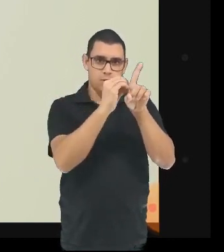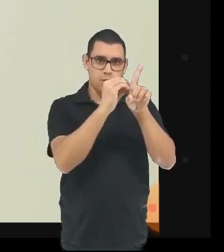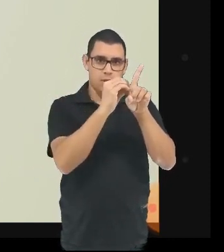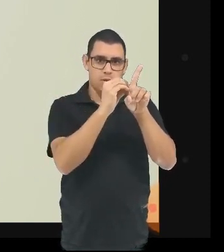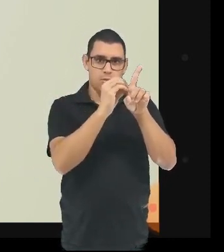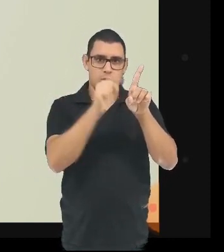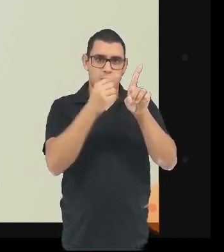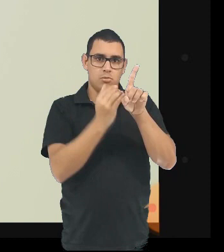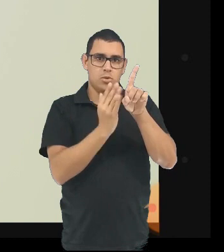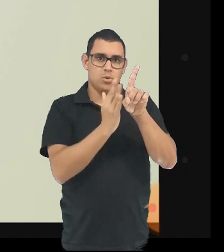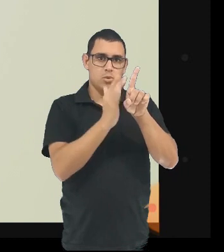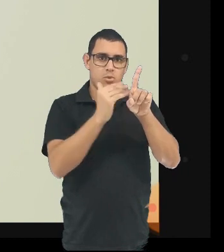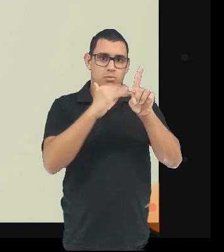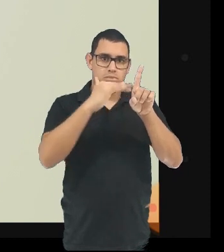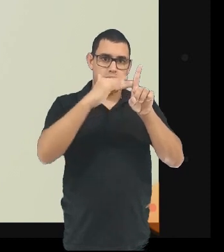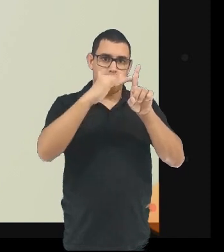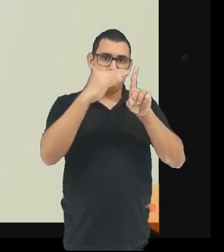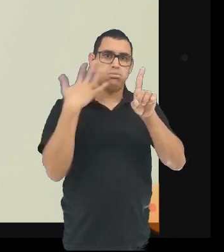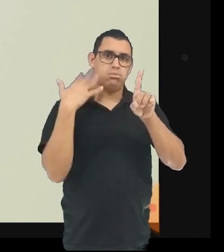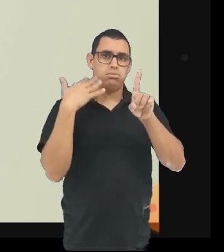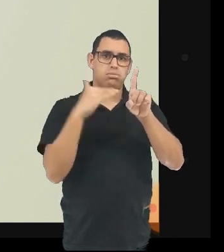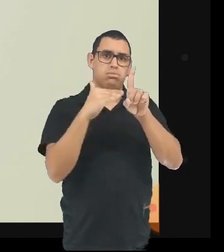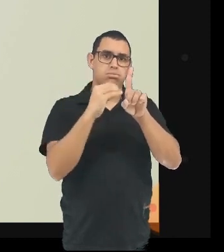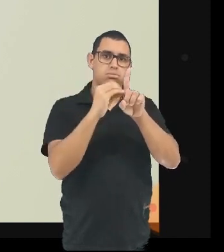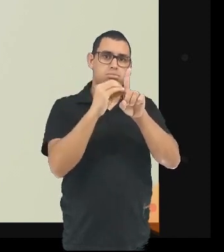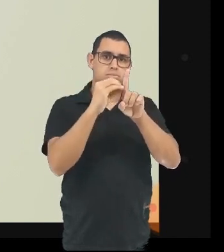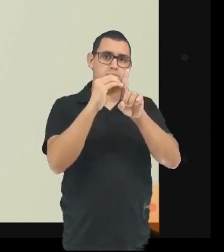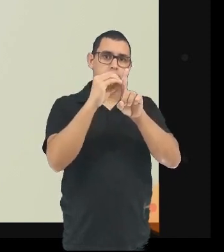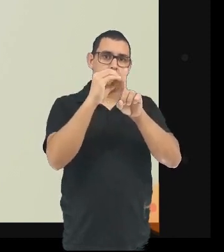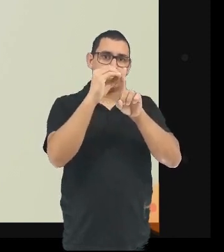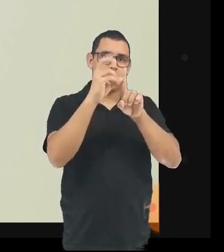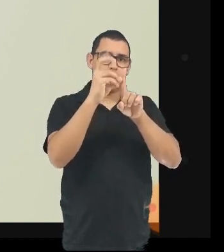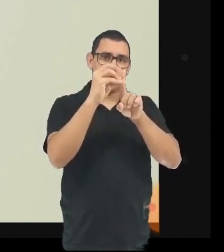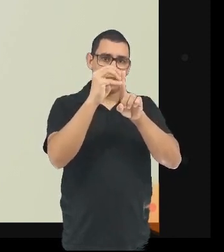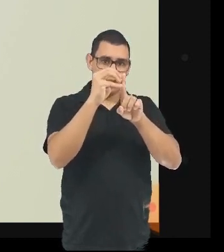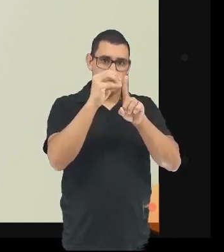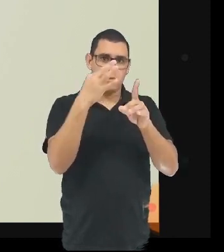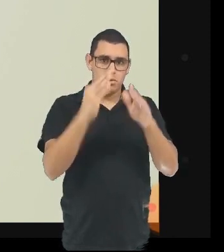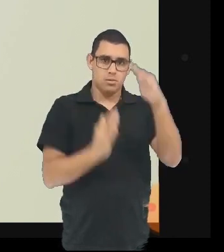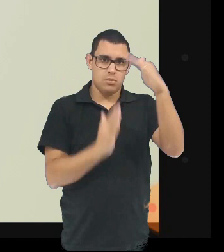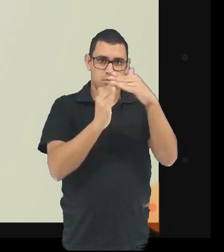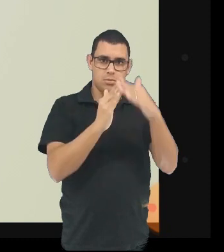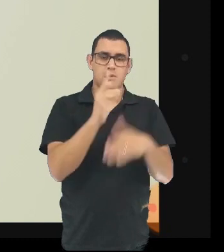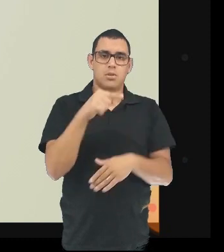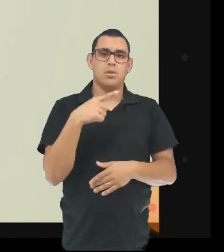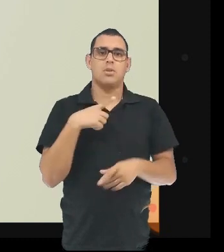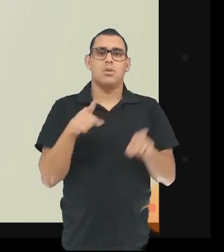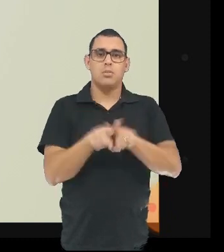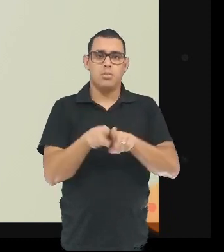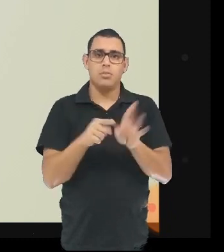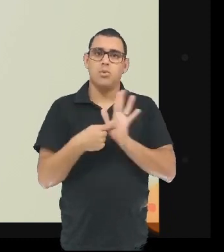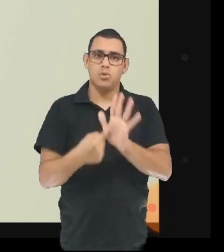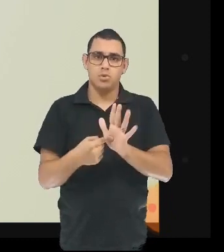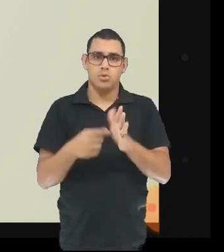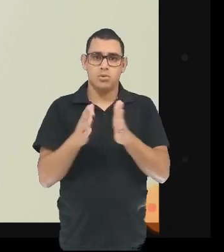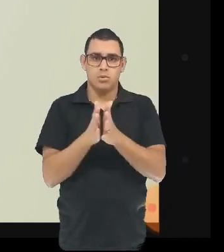Então, temperatura inicial 0, temperatura final 50 com aquecimento. Deram o comprimento. Então, essa